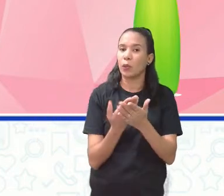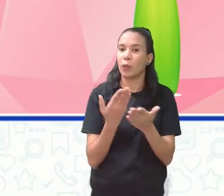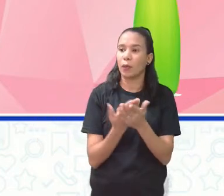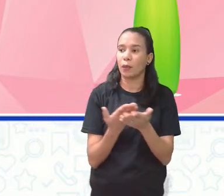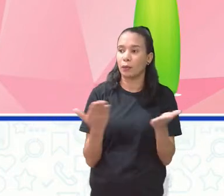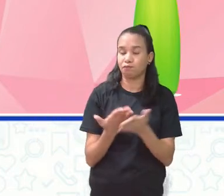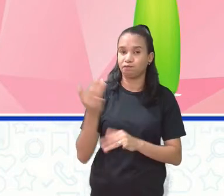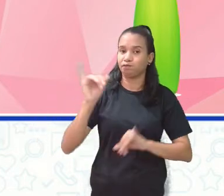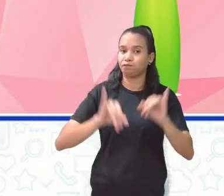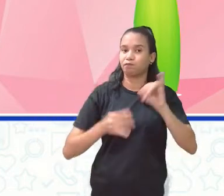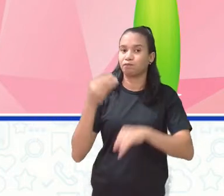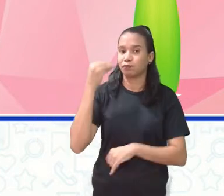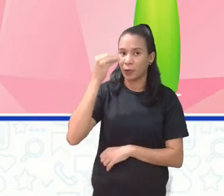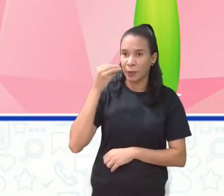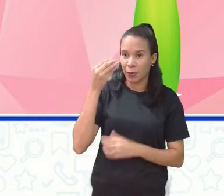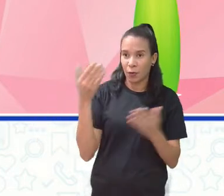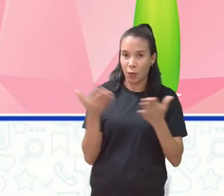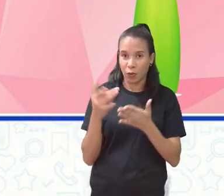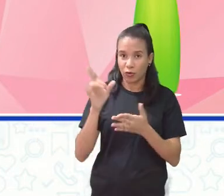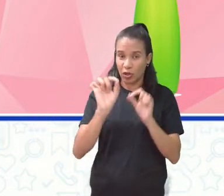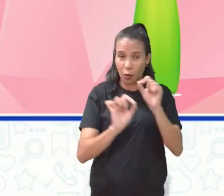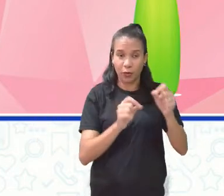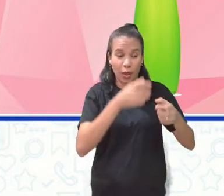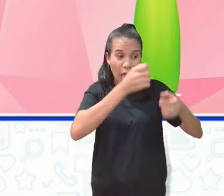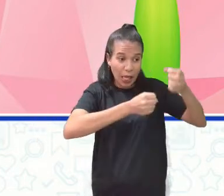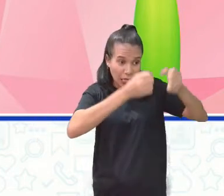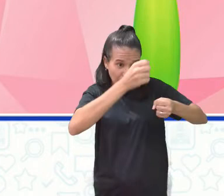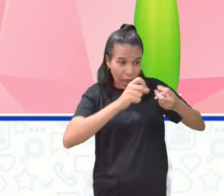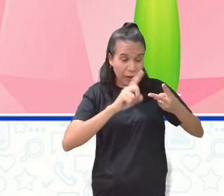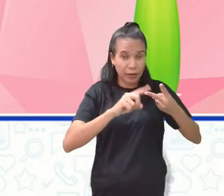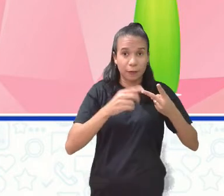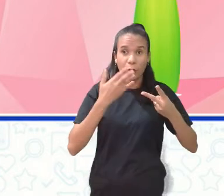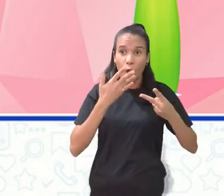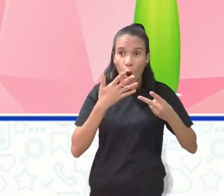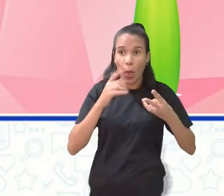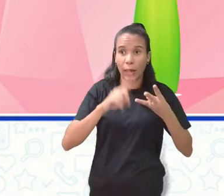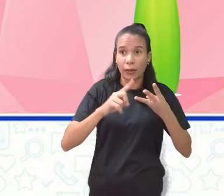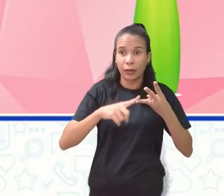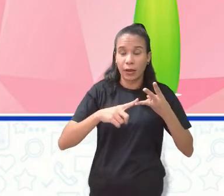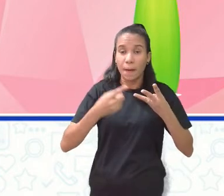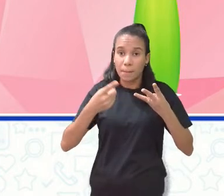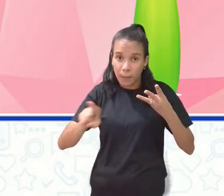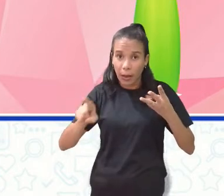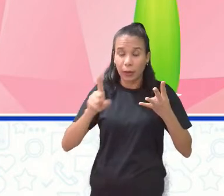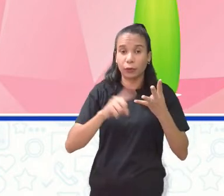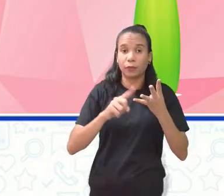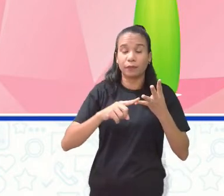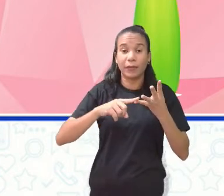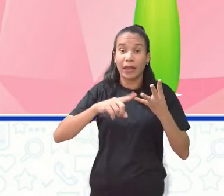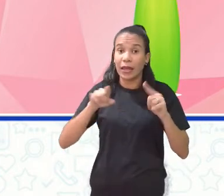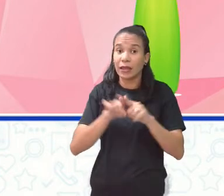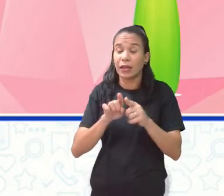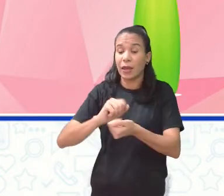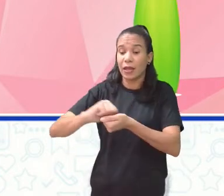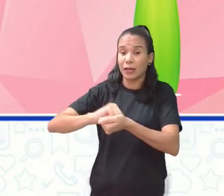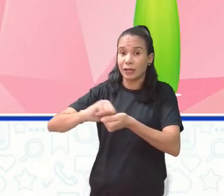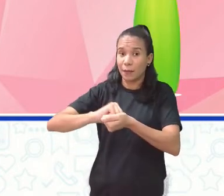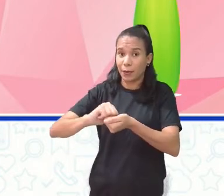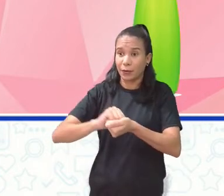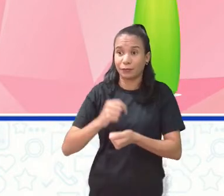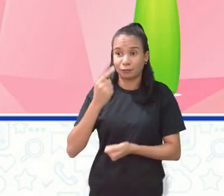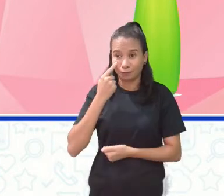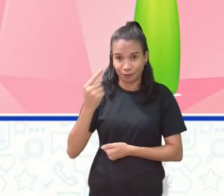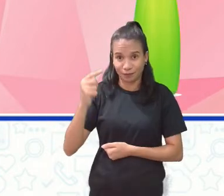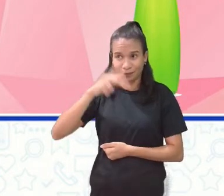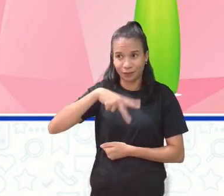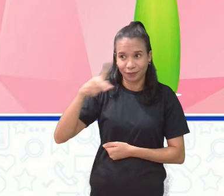nessa experiência. Leite, corante, palito e detergente, professora.